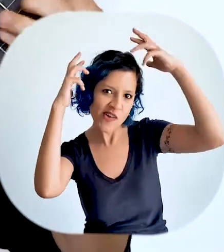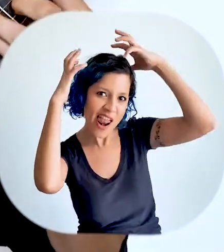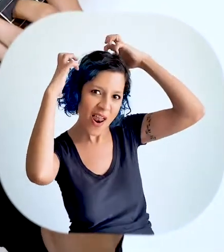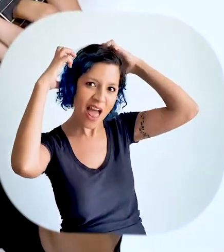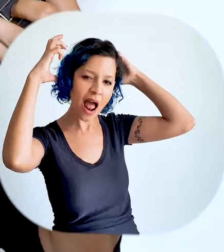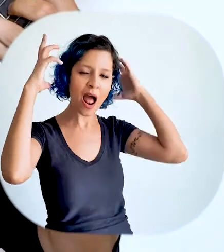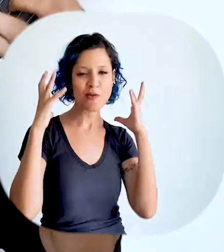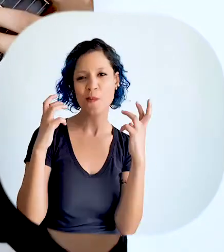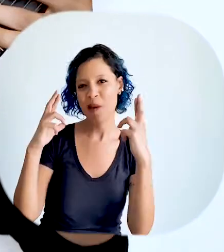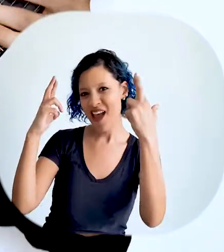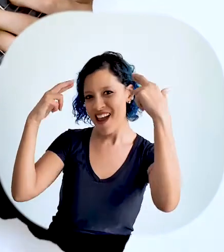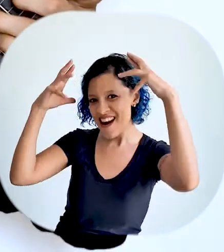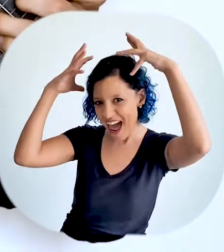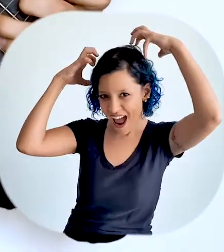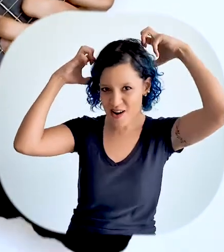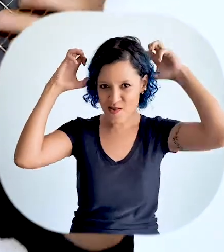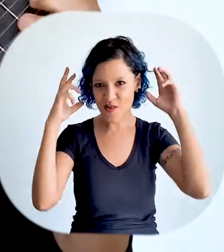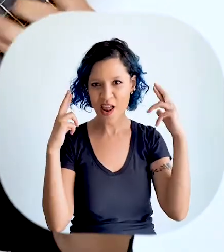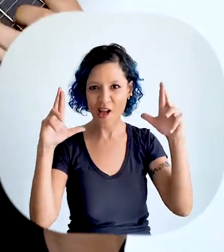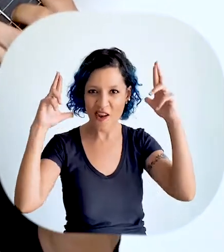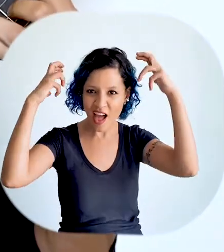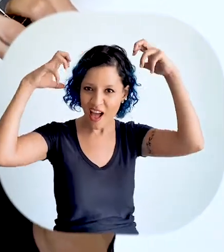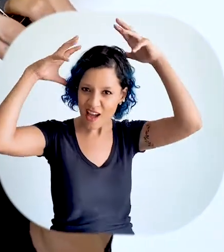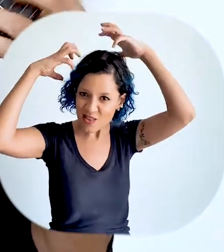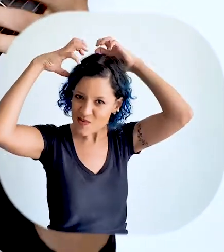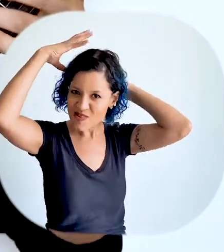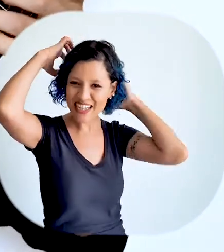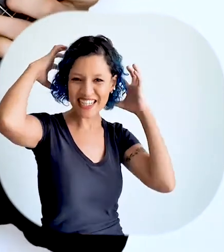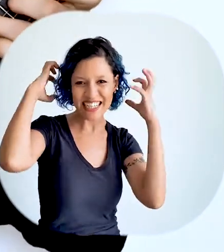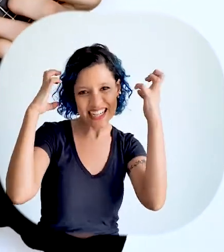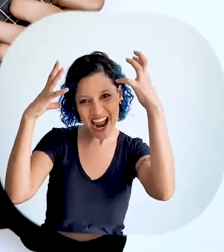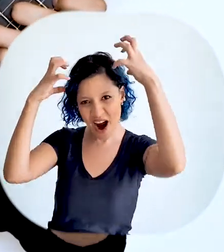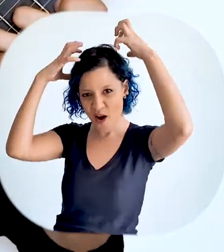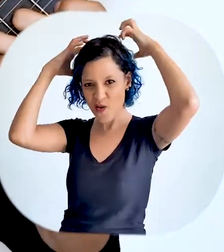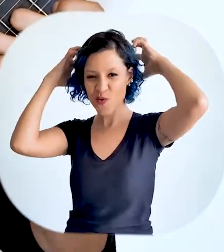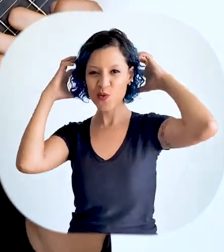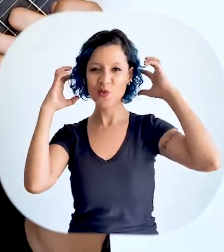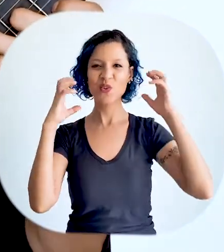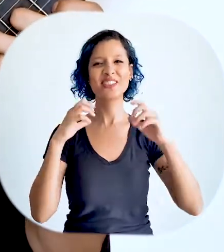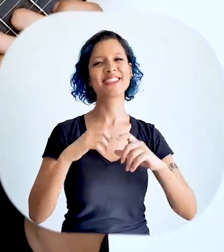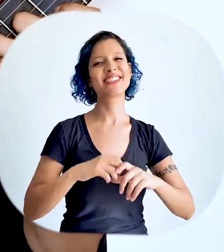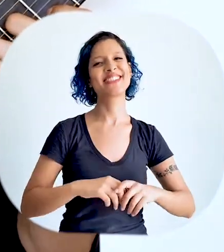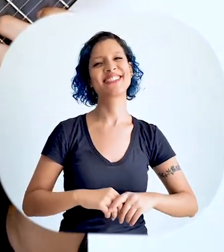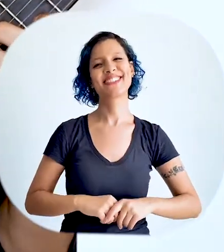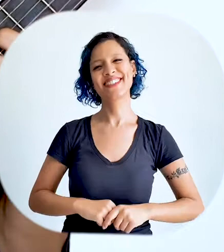Bernardo, Leonardo, Bernardo, Leonardo, Bernardo.